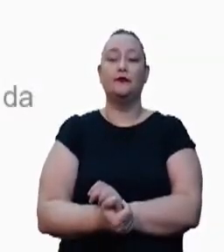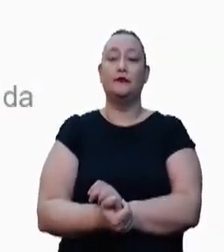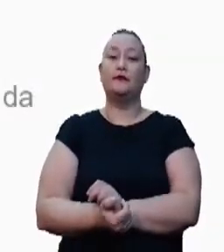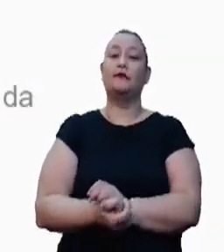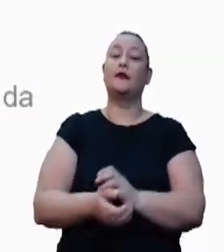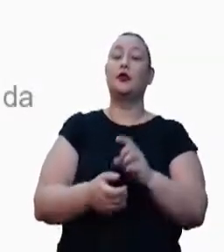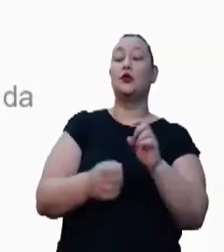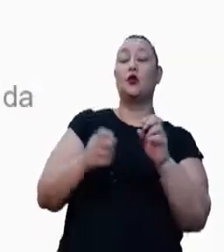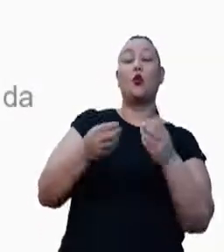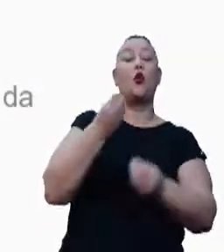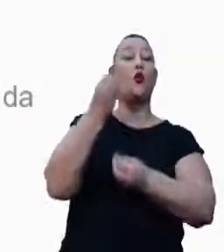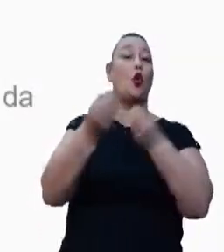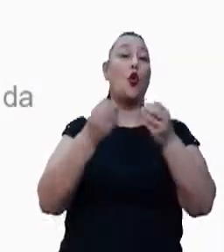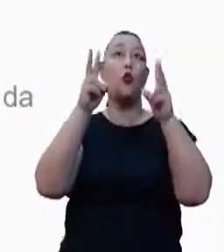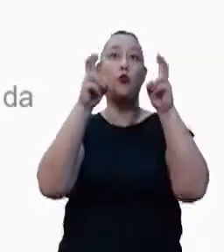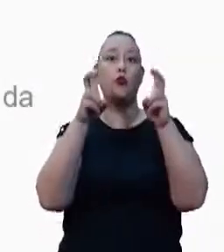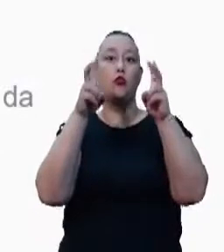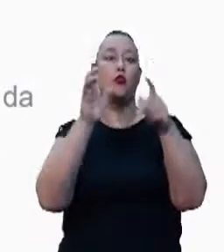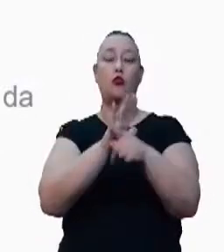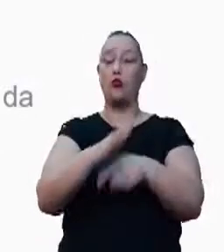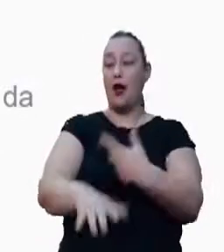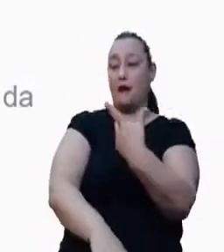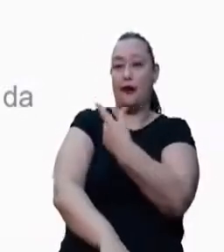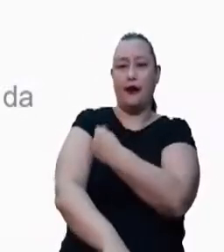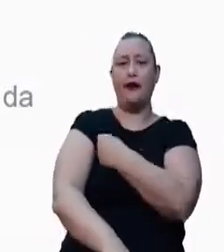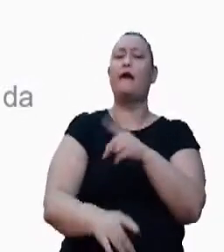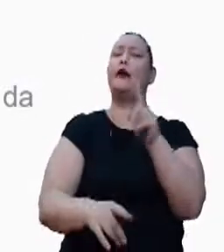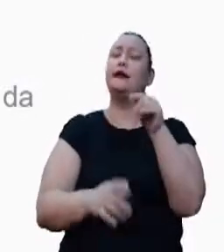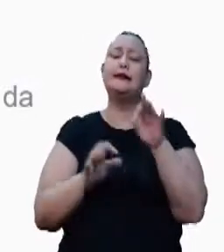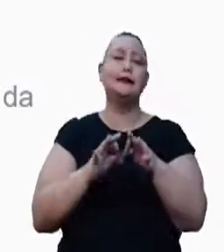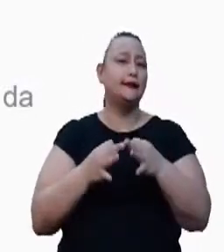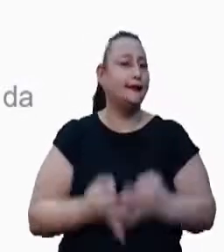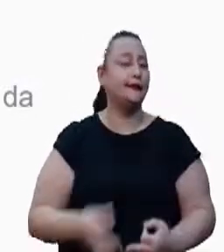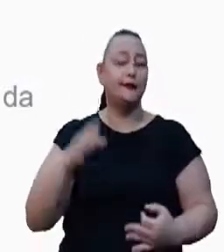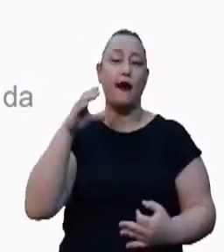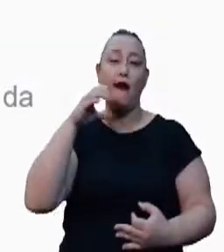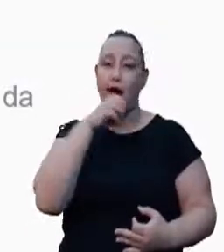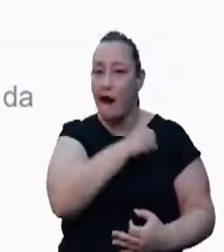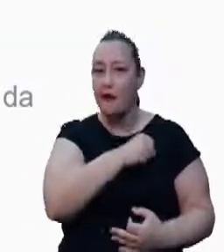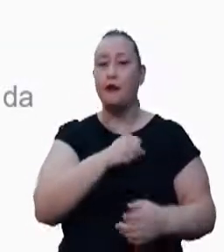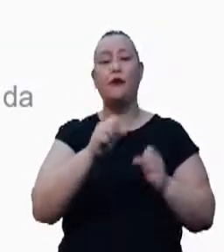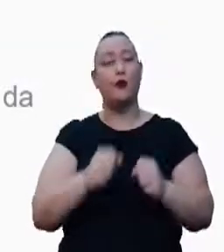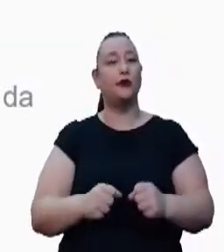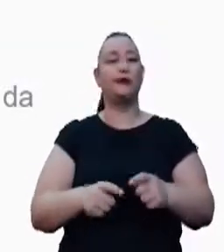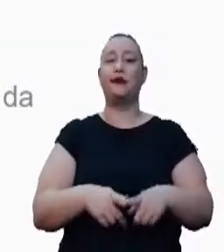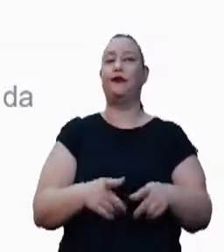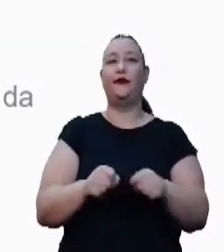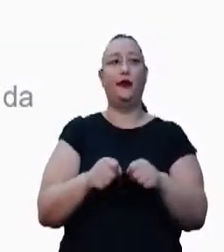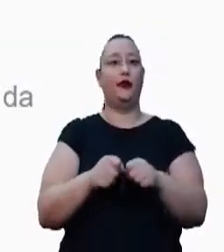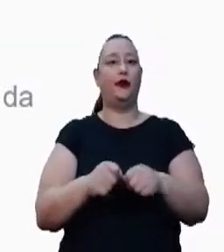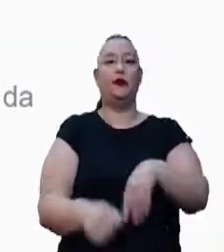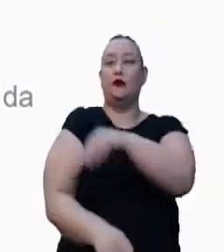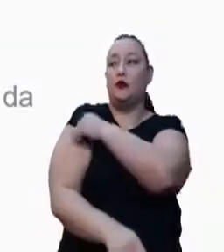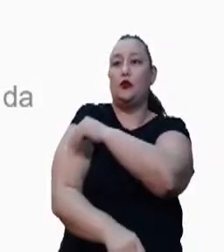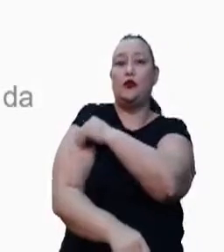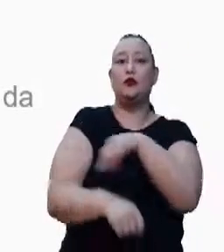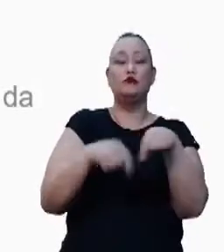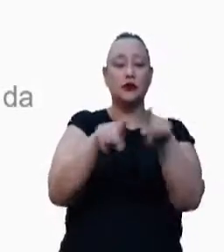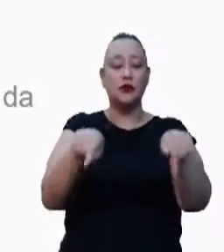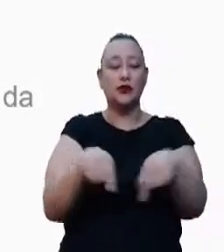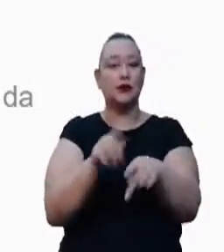Então, sobre a aplicação. A aplicação é um procedimento bem simples, tá? É rápido, pode ser feito em ambulatório, não precisa de centro cirúrgico, não precisa de